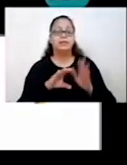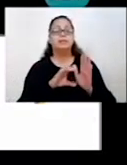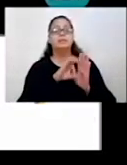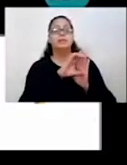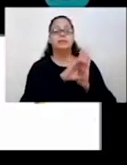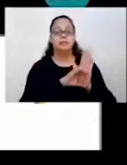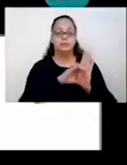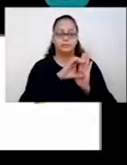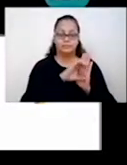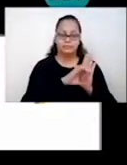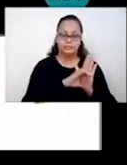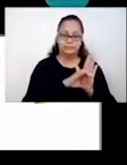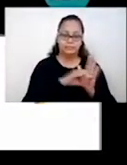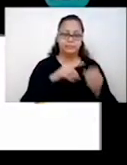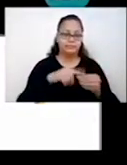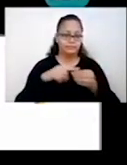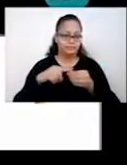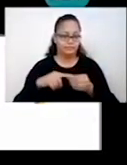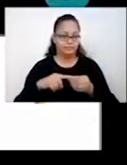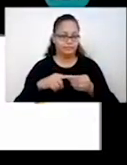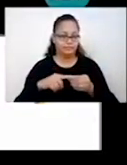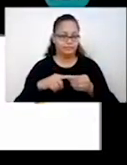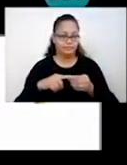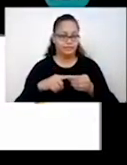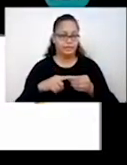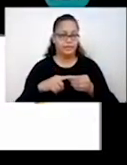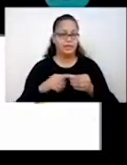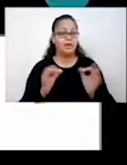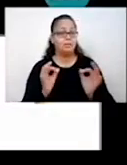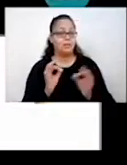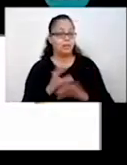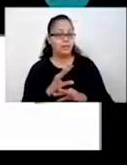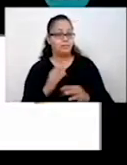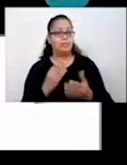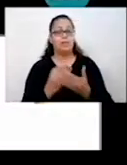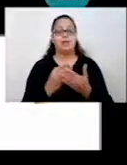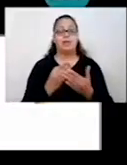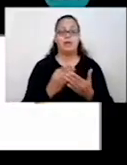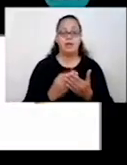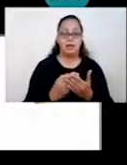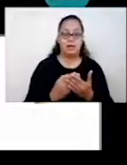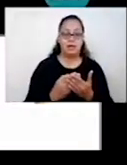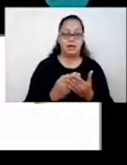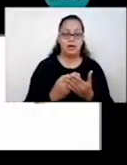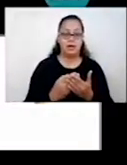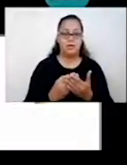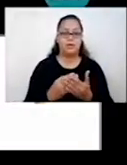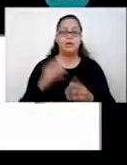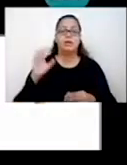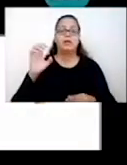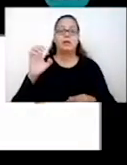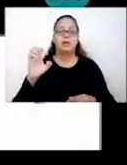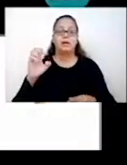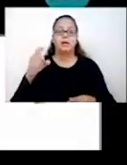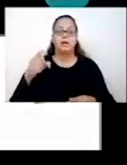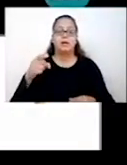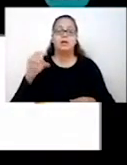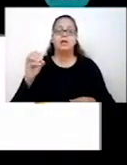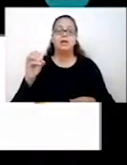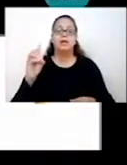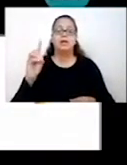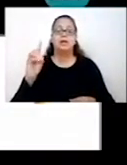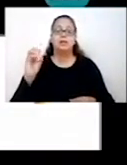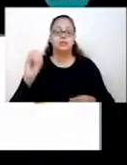falamos do conceito, de conurbação. E para finalizar a aula, a gente iniciou o tema do êxodo rural, a gente falou